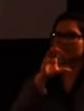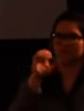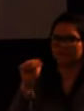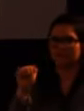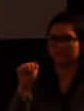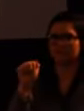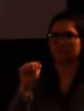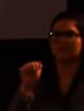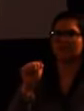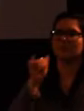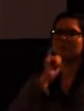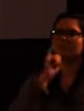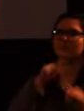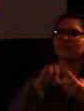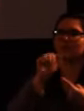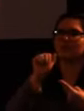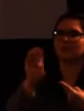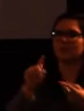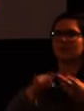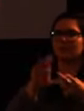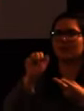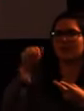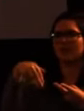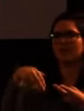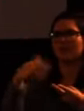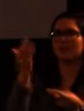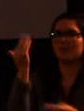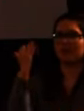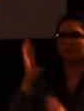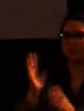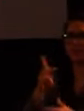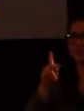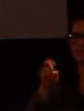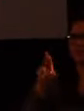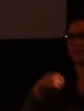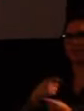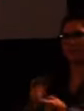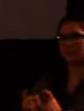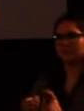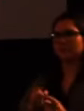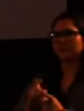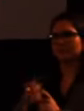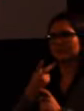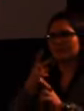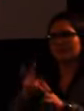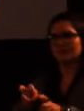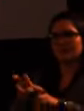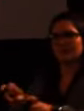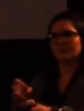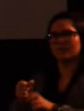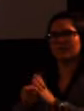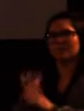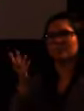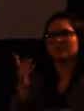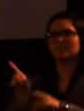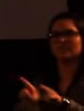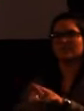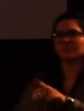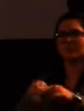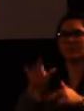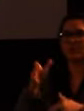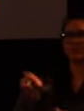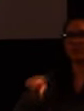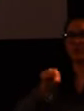o CAB, o CAM, que foi discutido tanto lá no PDD1, porque o PDD1 definiu quais seriam as zonas